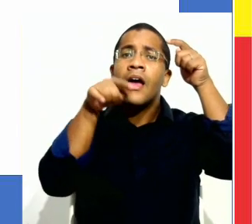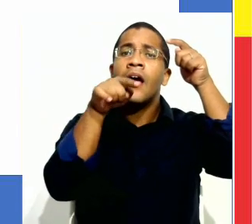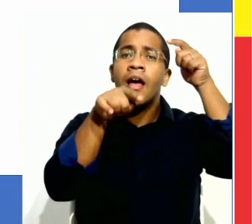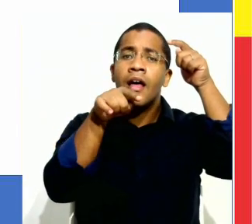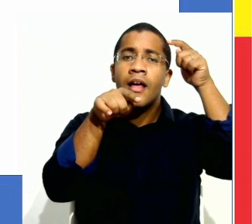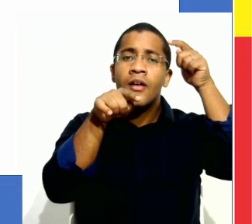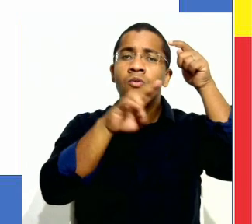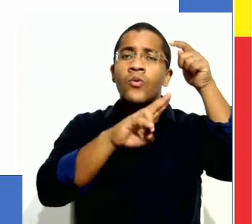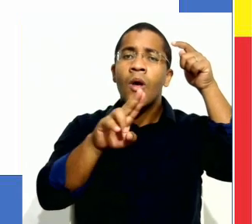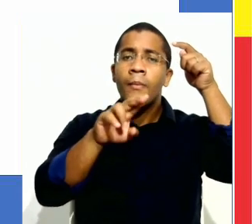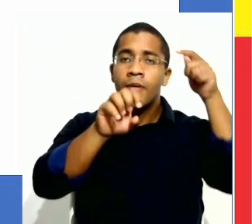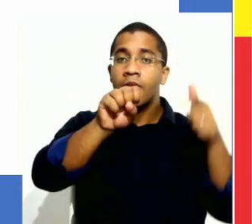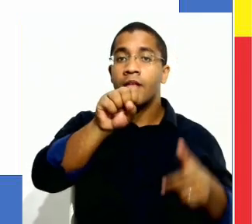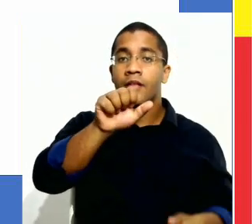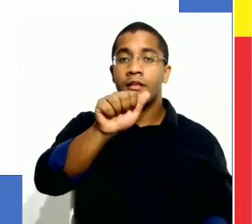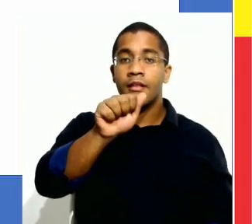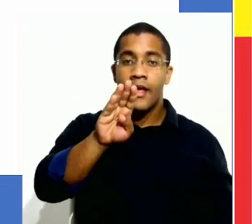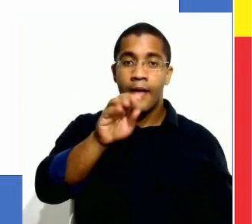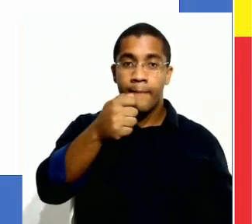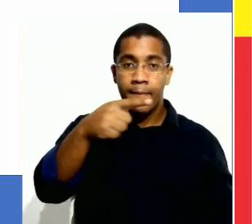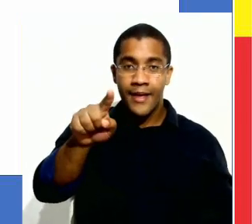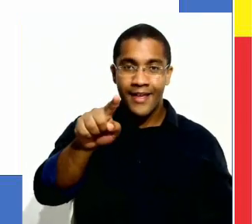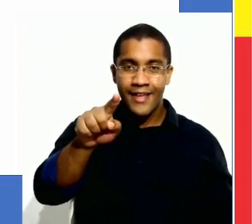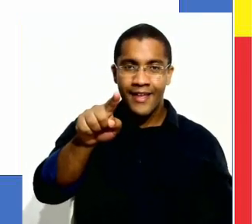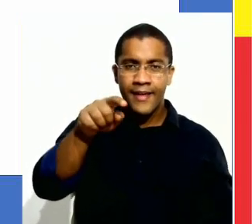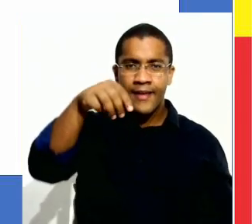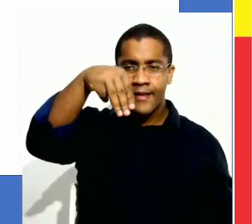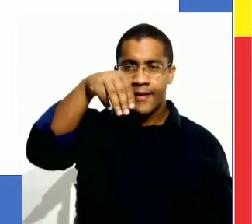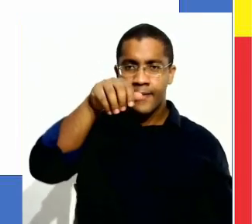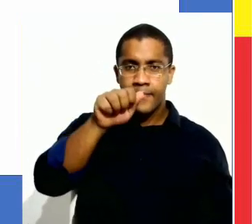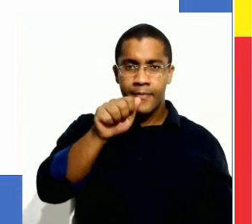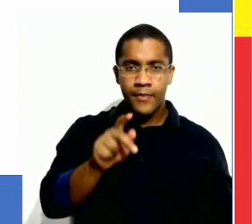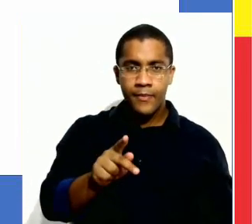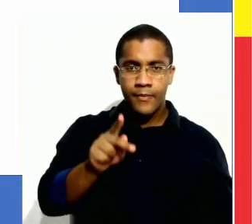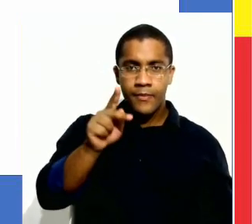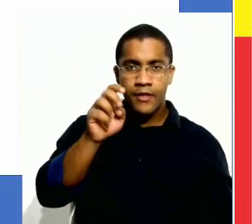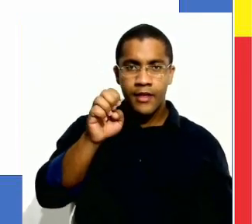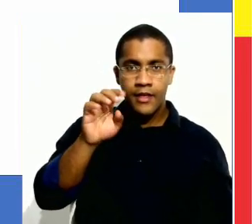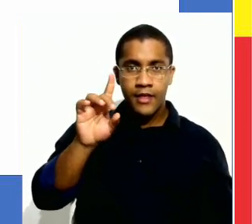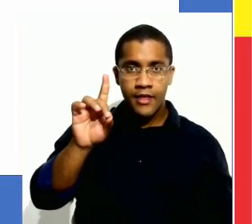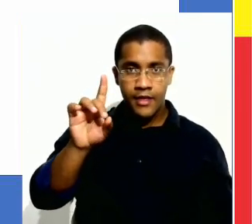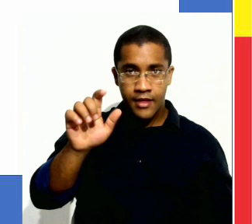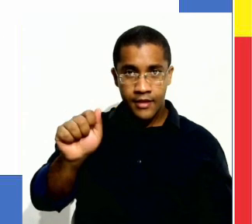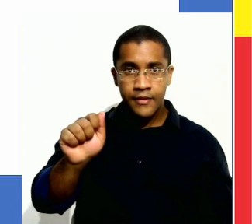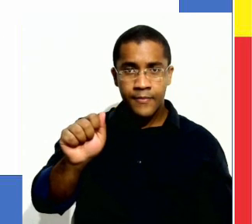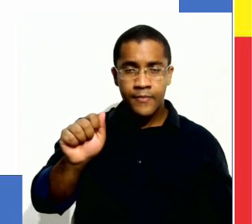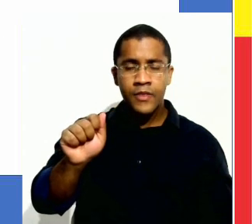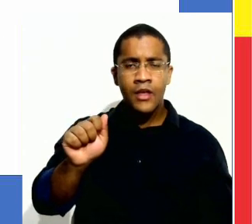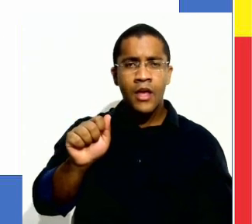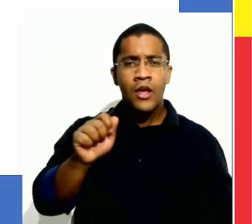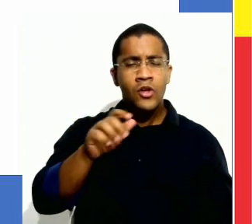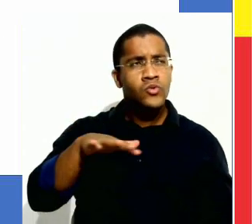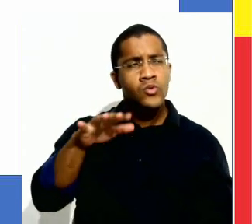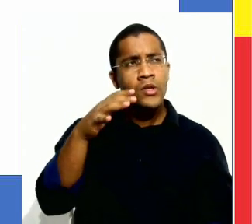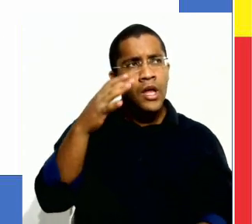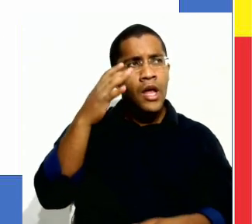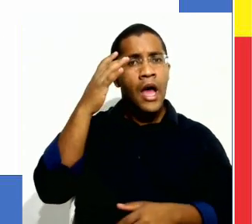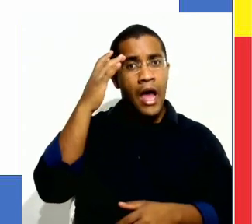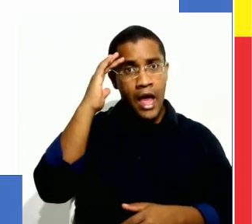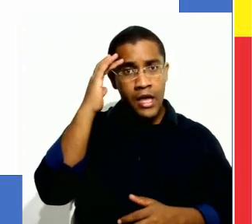Rainha de Sabá, Maqueda. Acredita-se também que a família imperial da